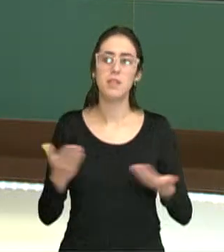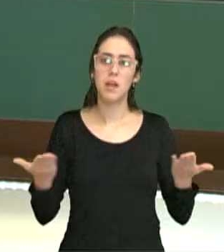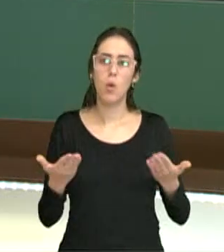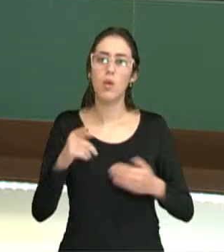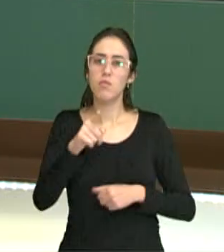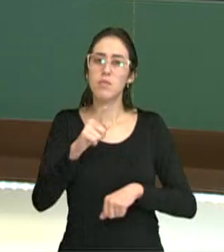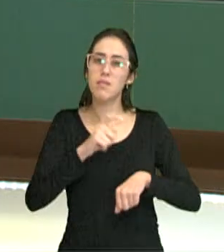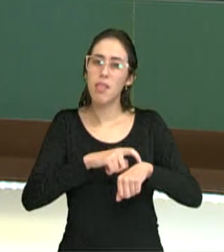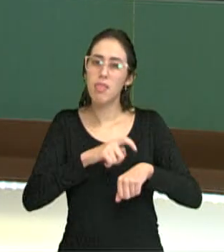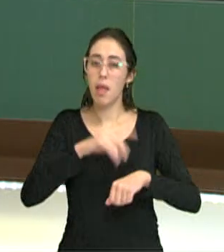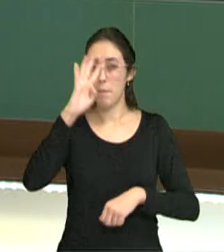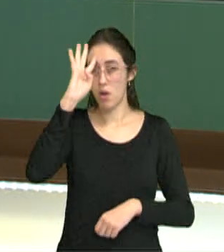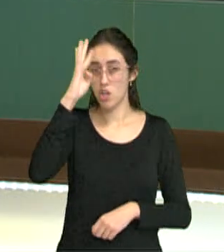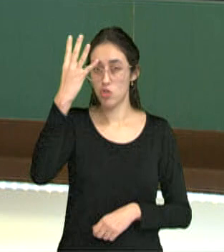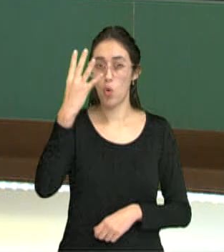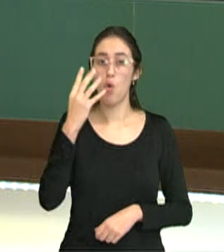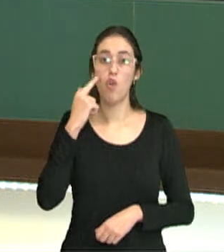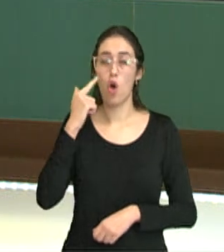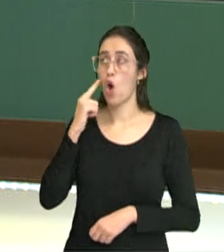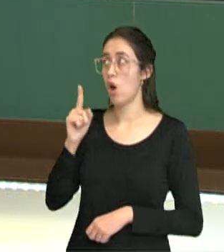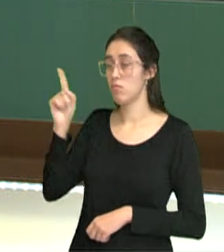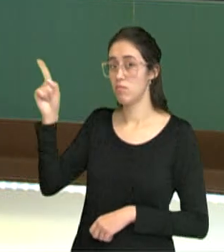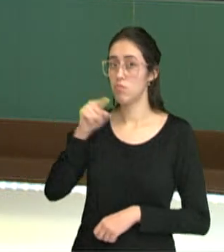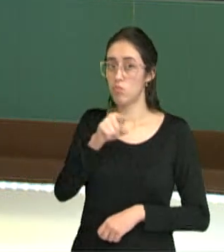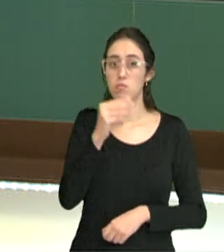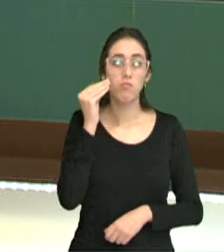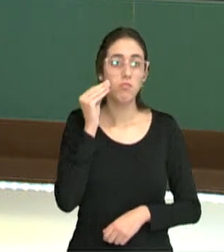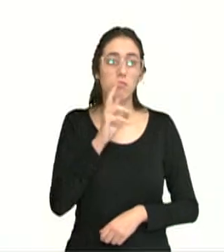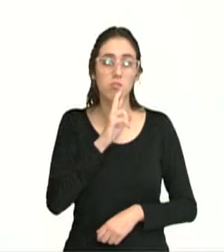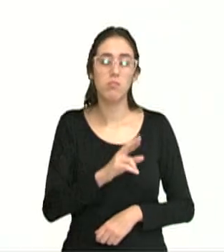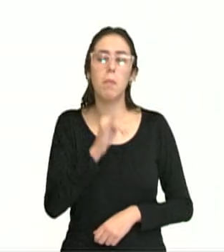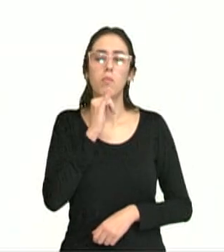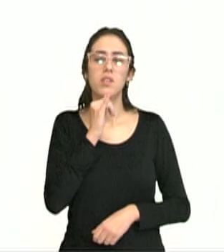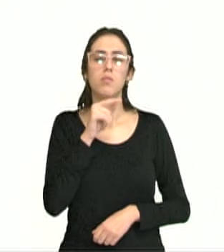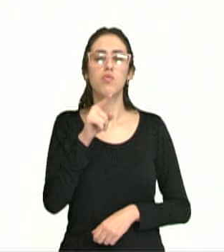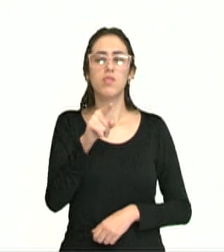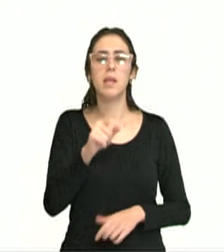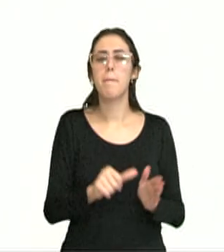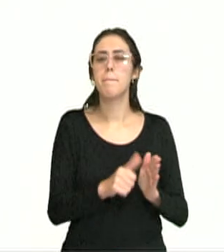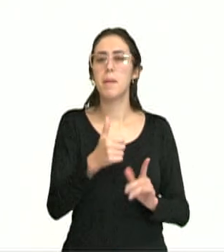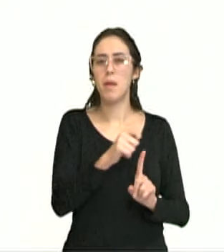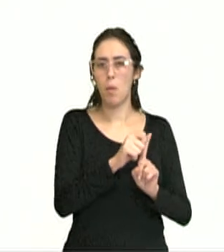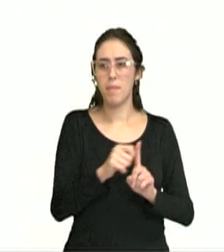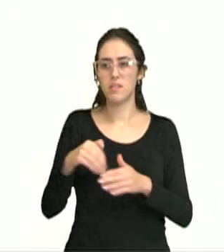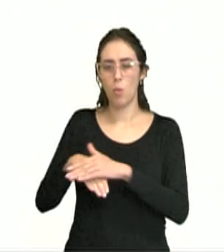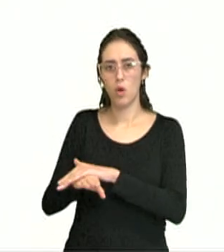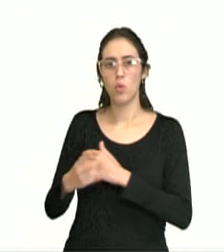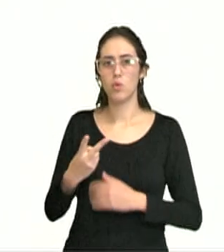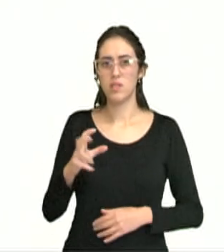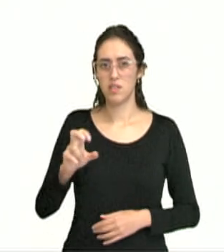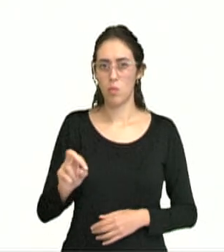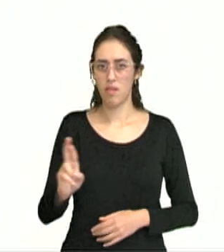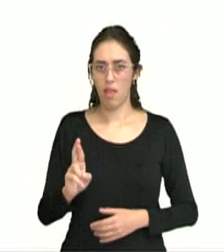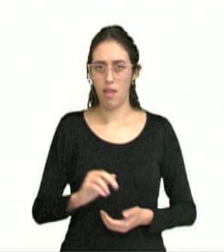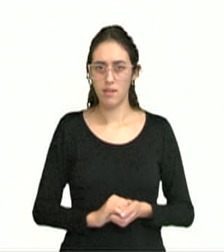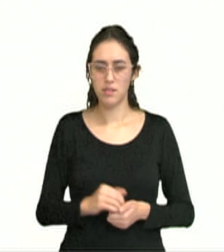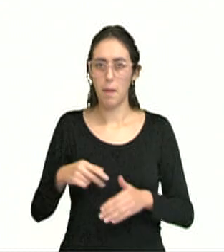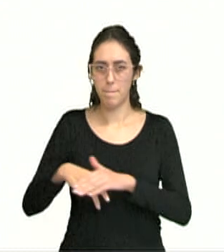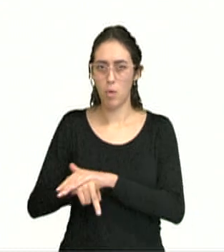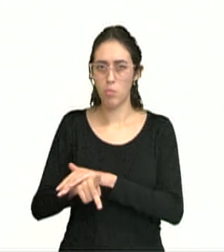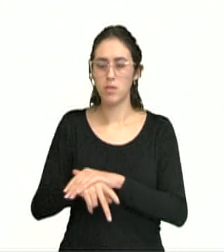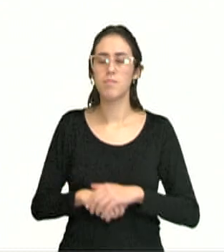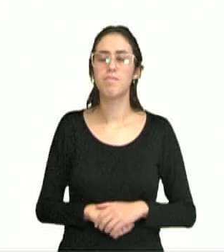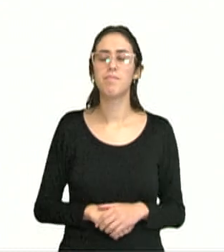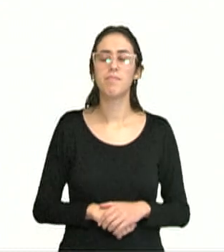para vocês resolverem, que agora suponha que você guardou no primeiro mês R$250 na poupança em